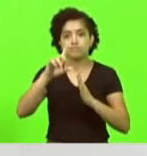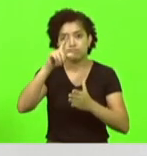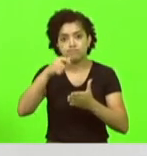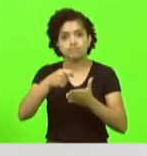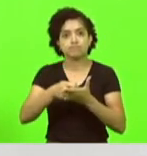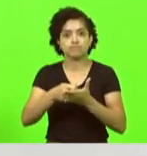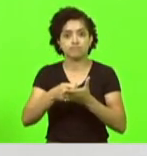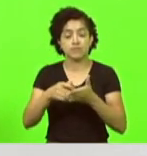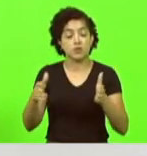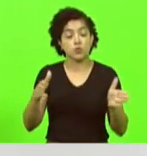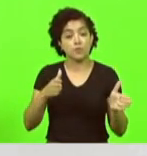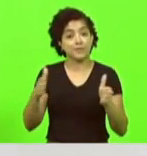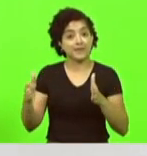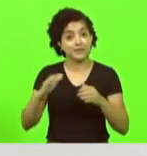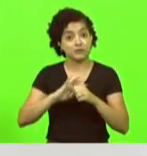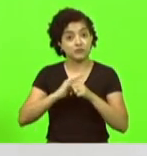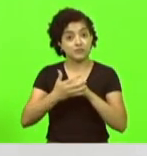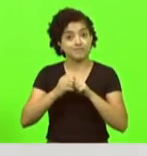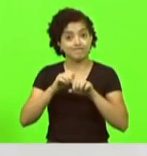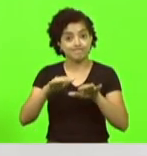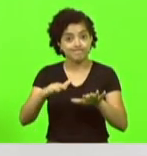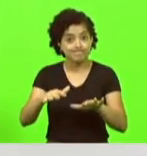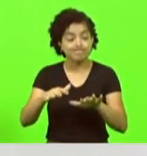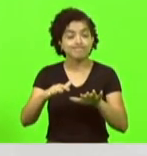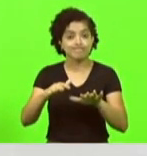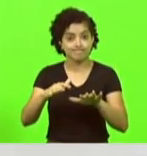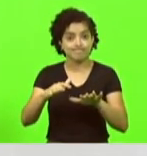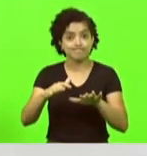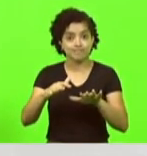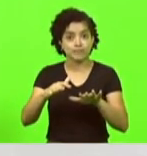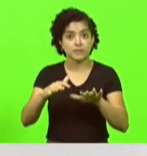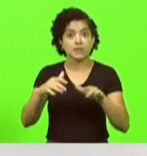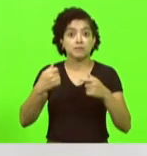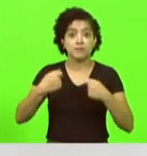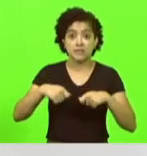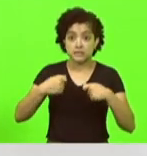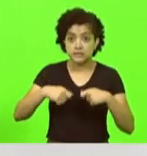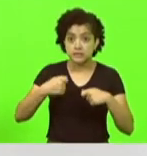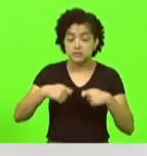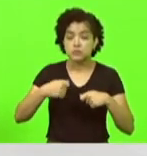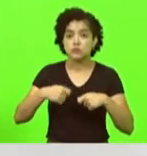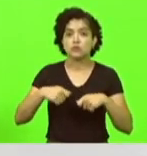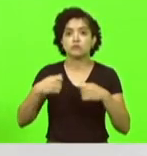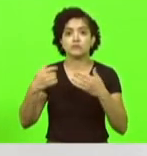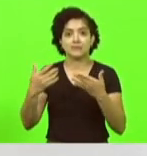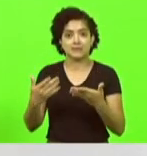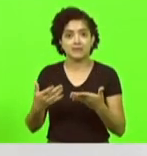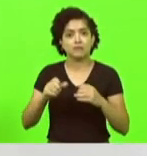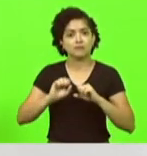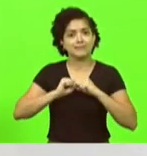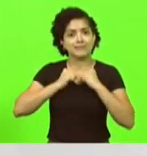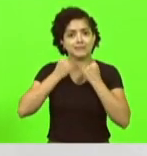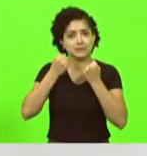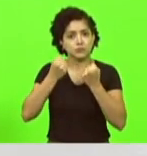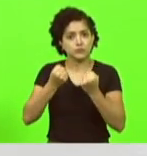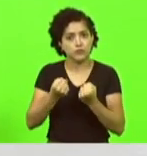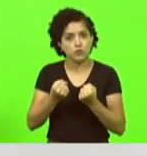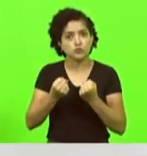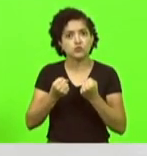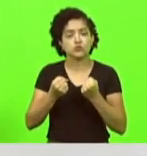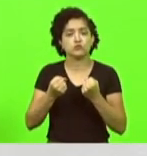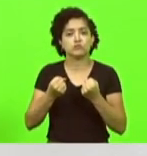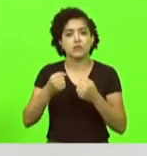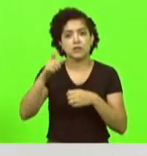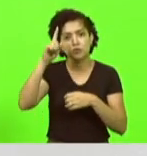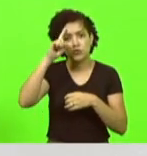período de pandemia a onde todos tivemos que abrir mão de muitas das nossas as atitudes do dia